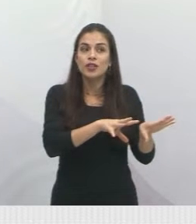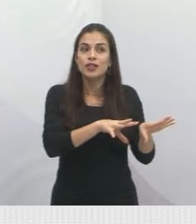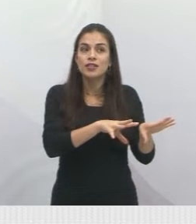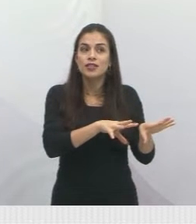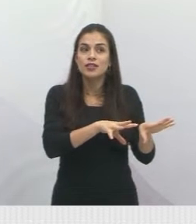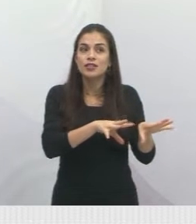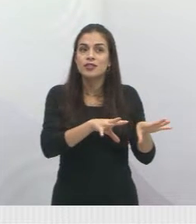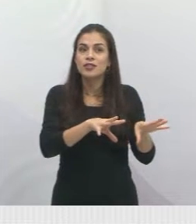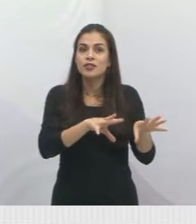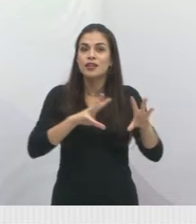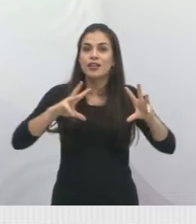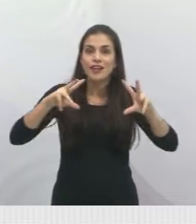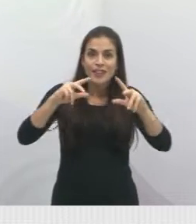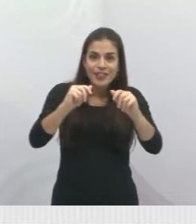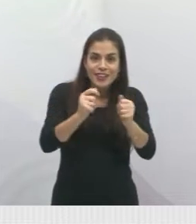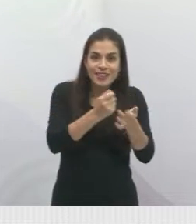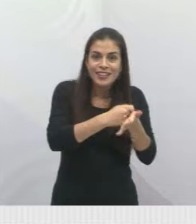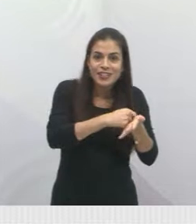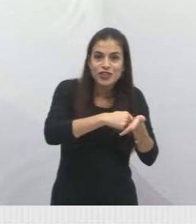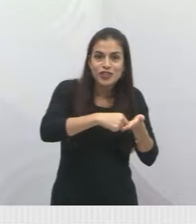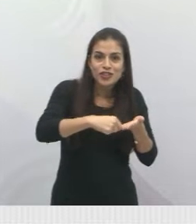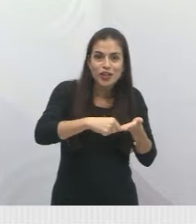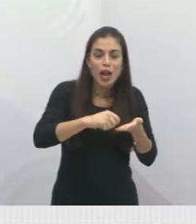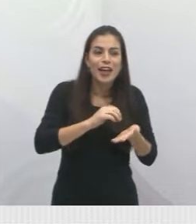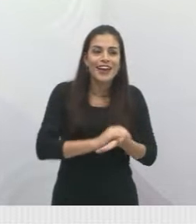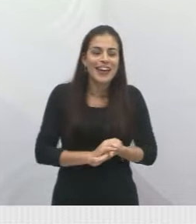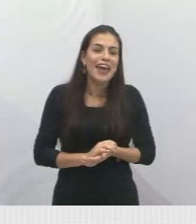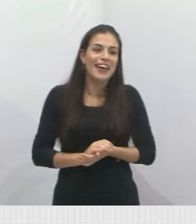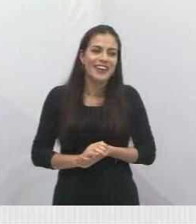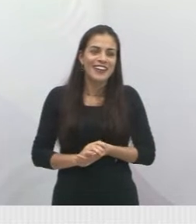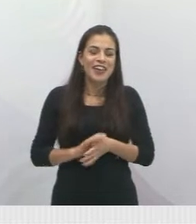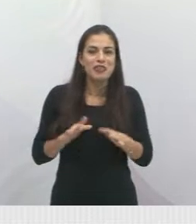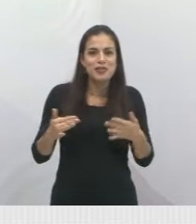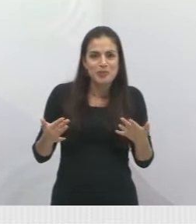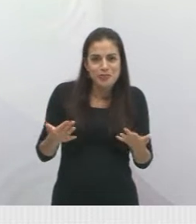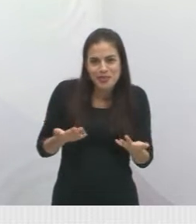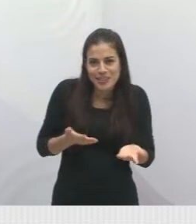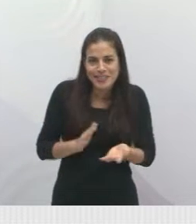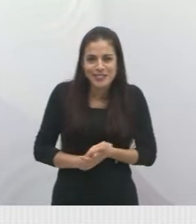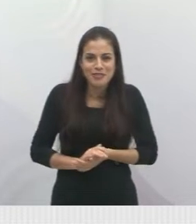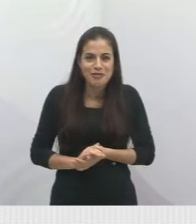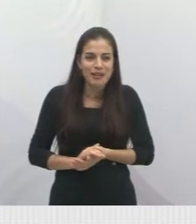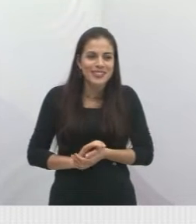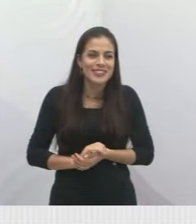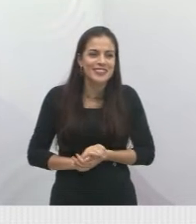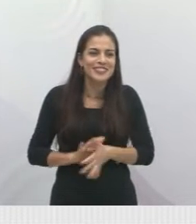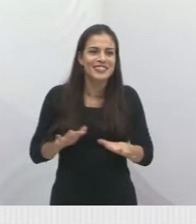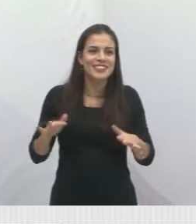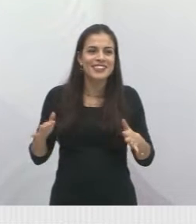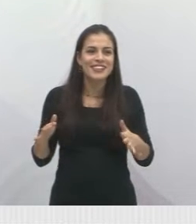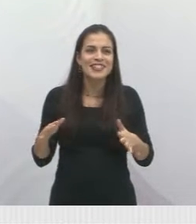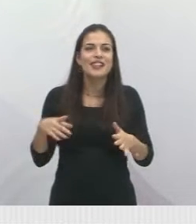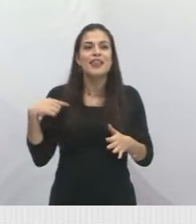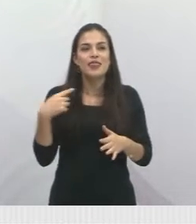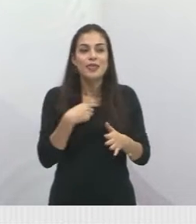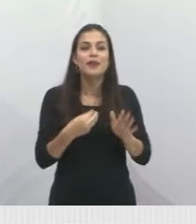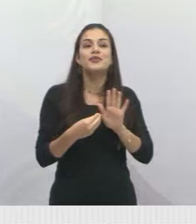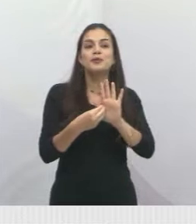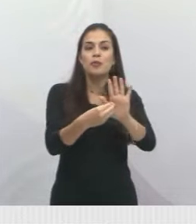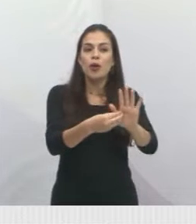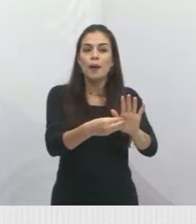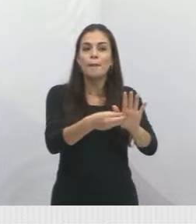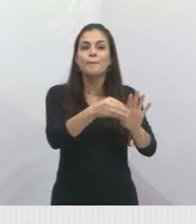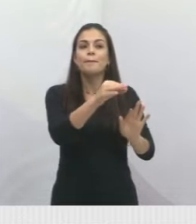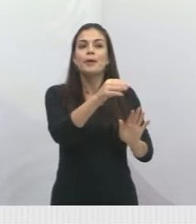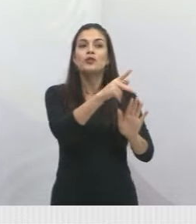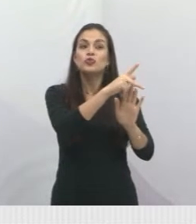todos os seus contratos, para que a gente fique alerta, para que a gente fique aí sempre atento a tudo que nós colocamos nesses processos